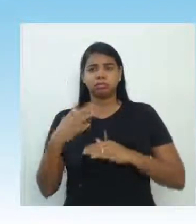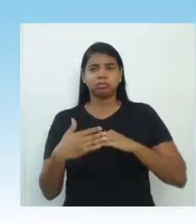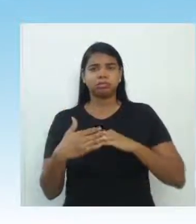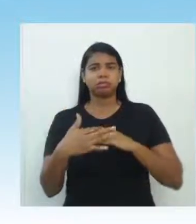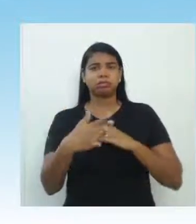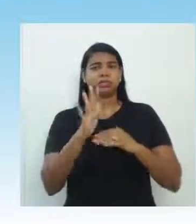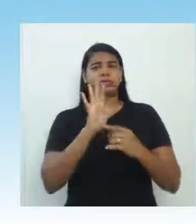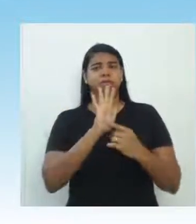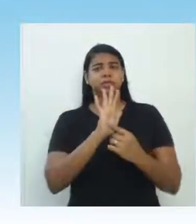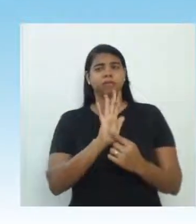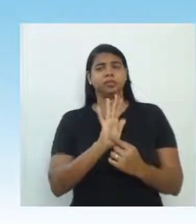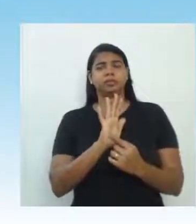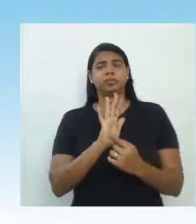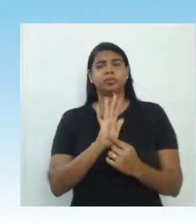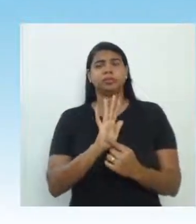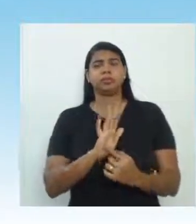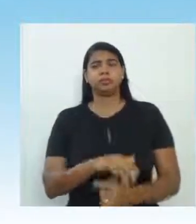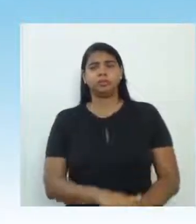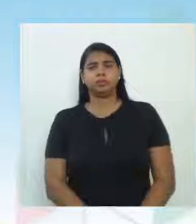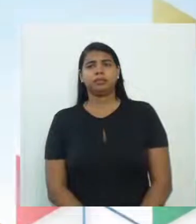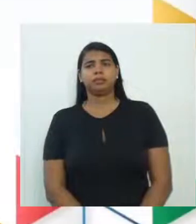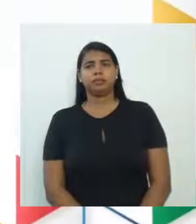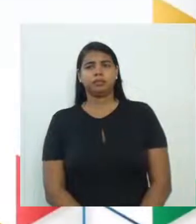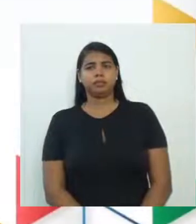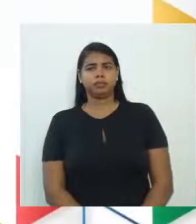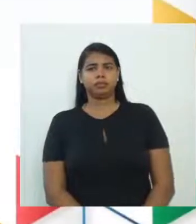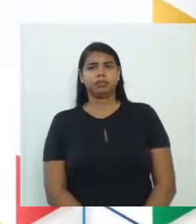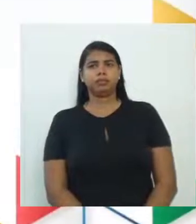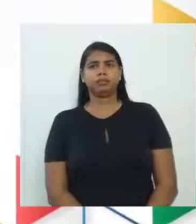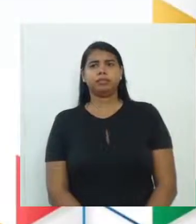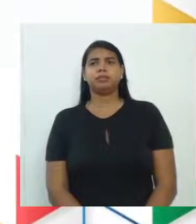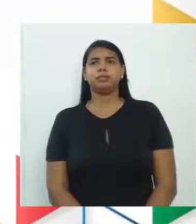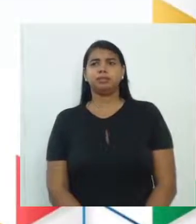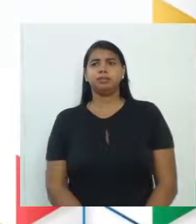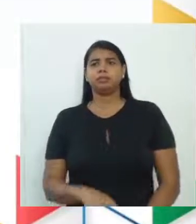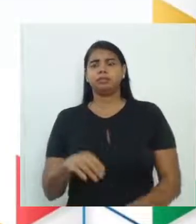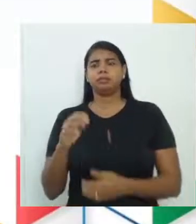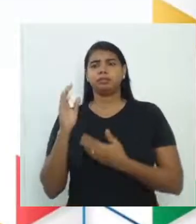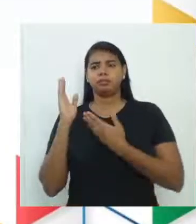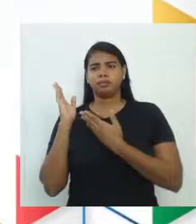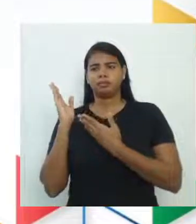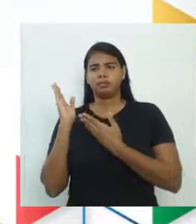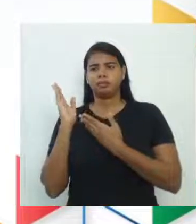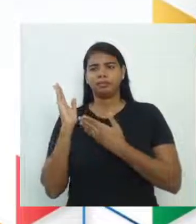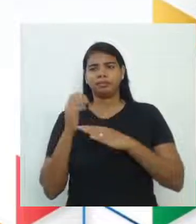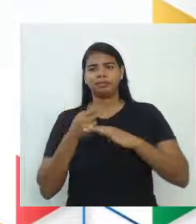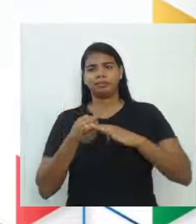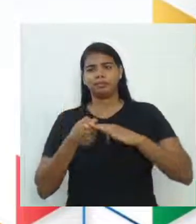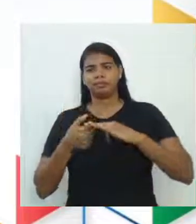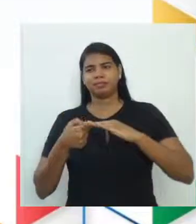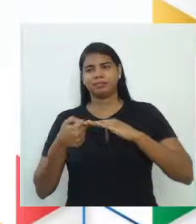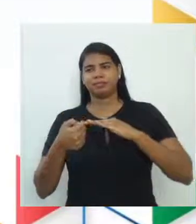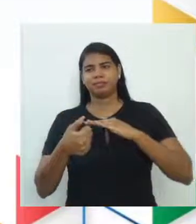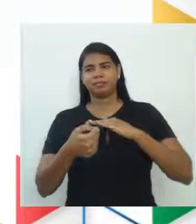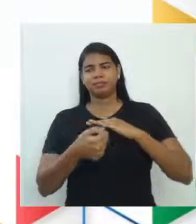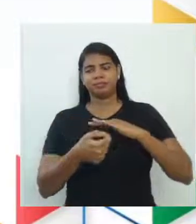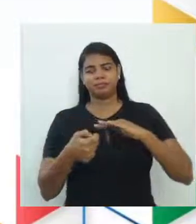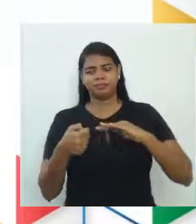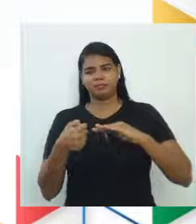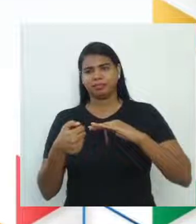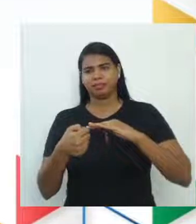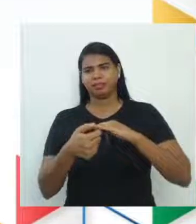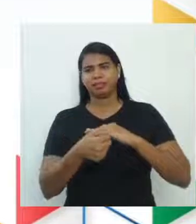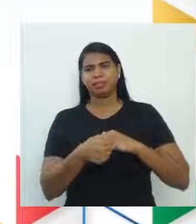gostaria de mostrar, isso aqui, vetado, prestem bem atenção, olha essa imagem, fake, vetado, reflitam, essa imagem é